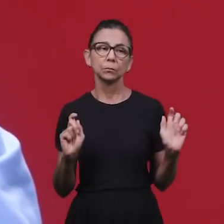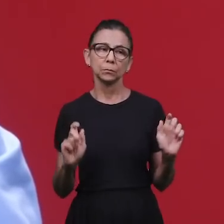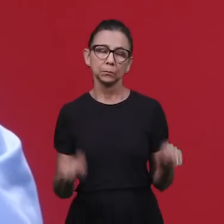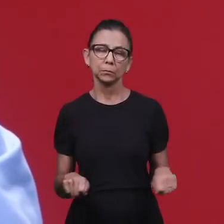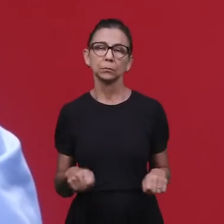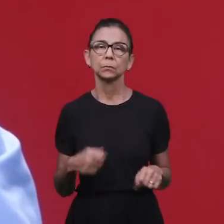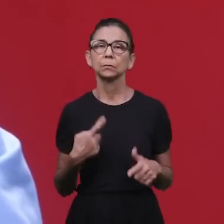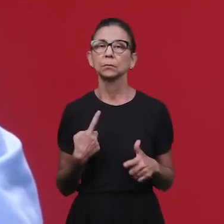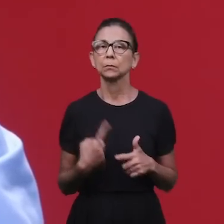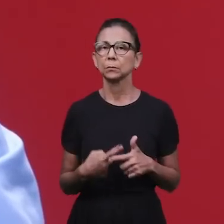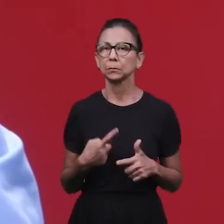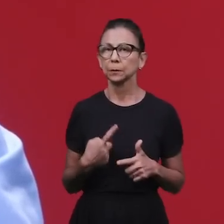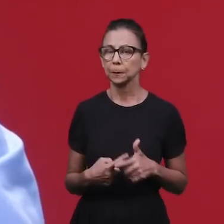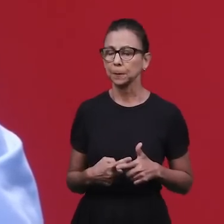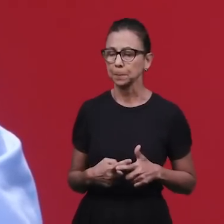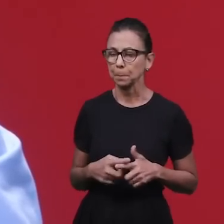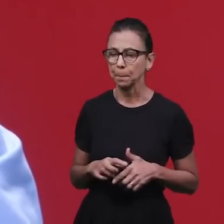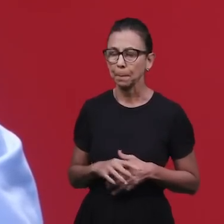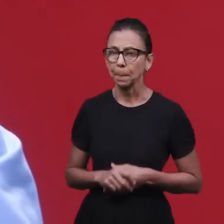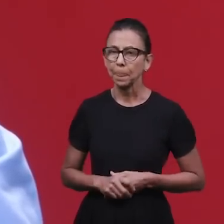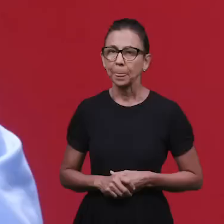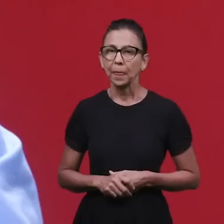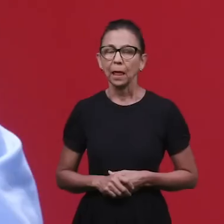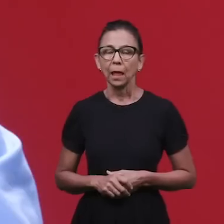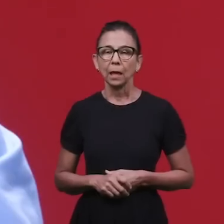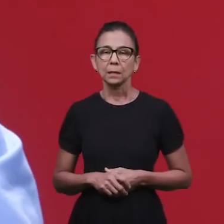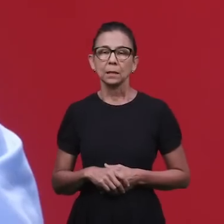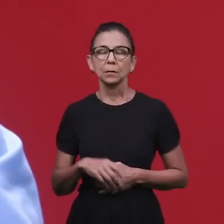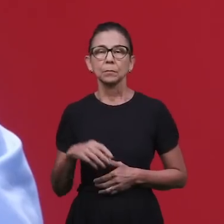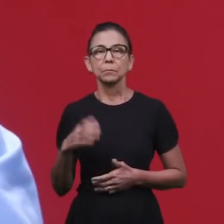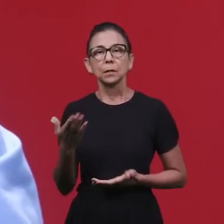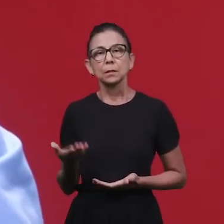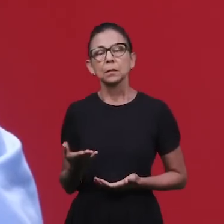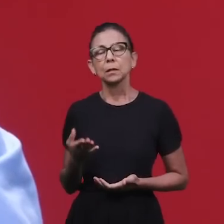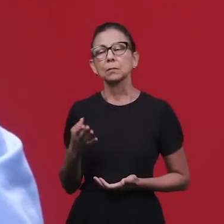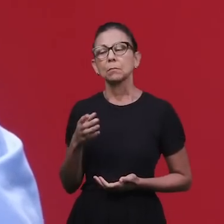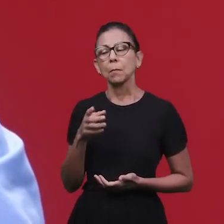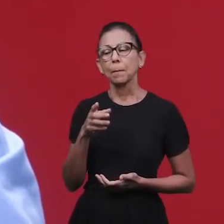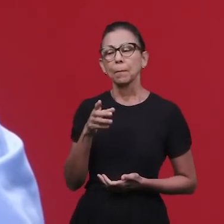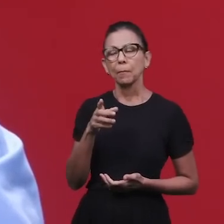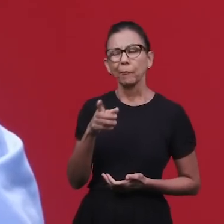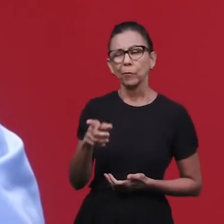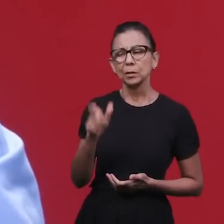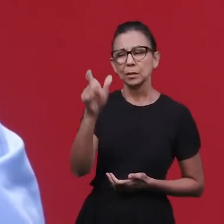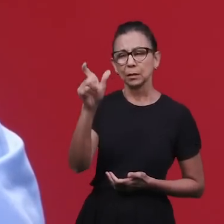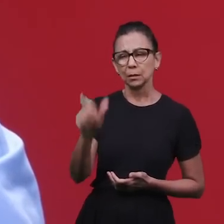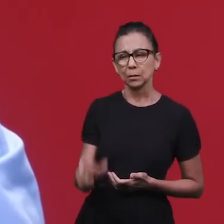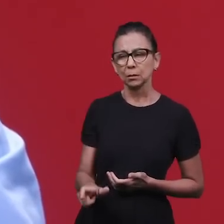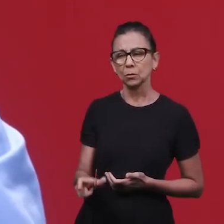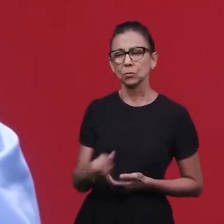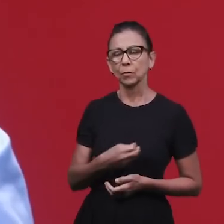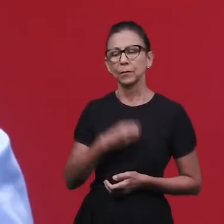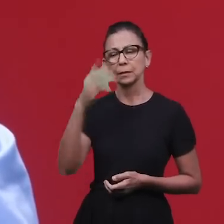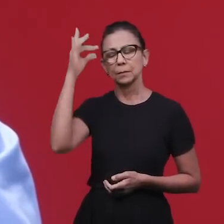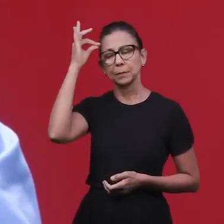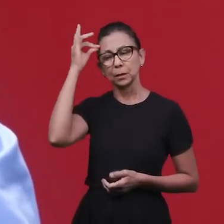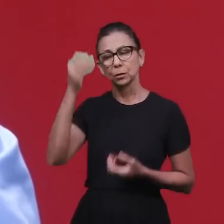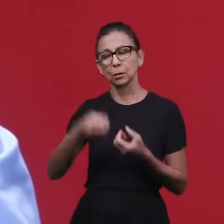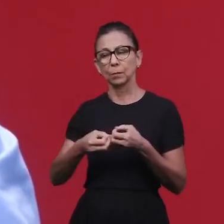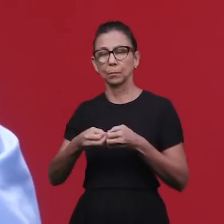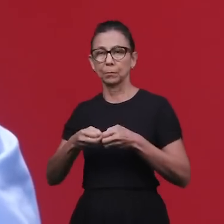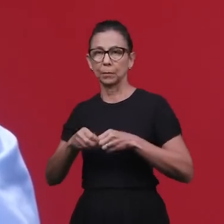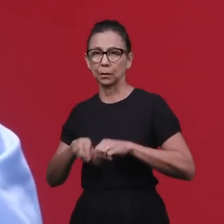espiritual, porque você não tem conhecimento, porque não tem maturidade, porque iniciou agora